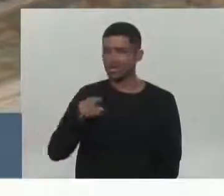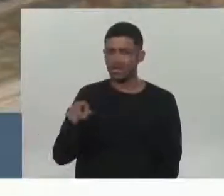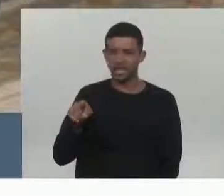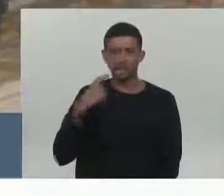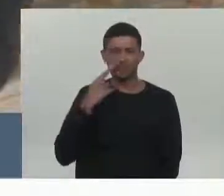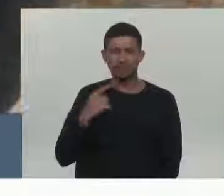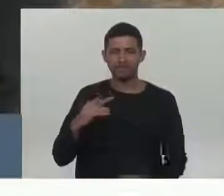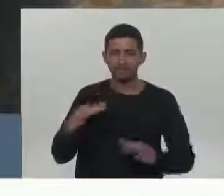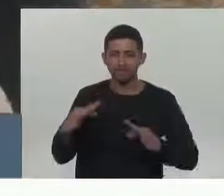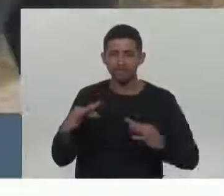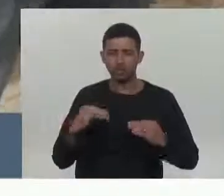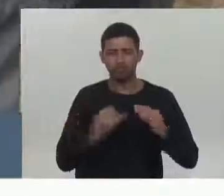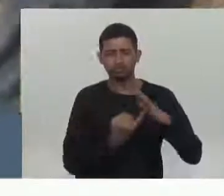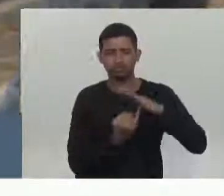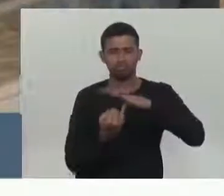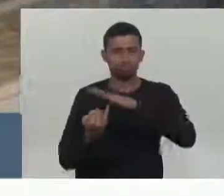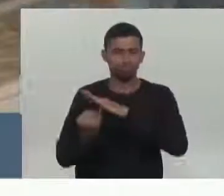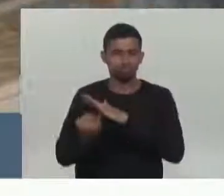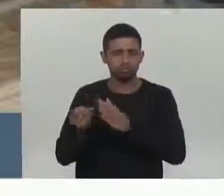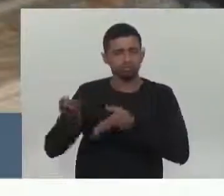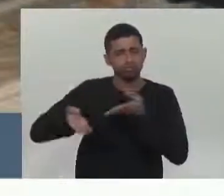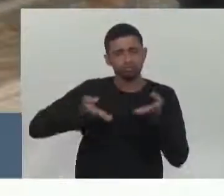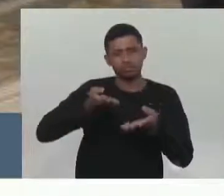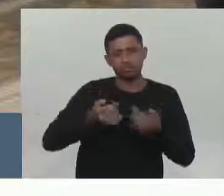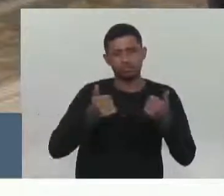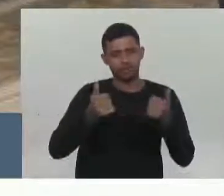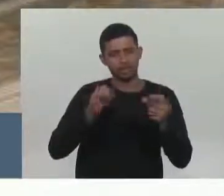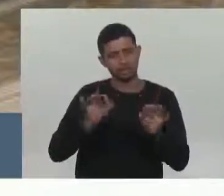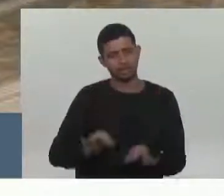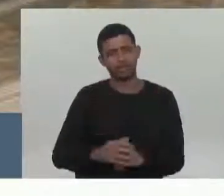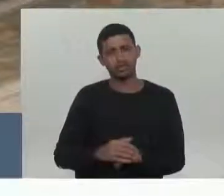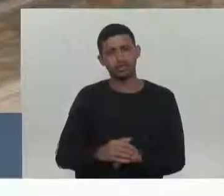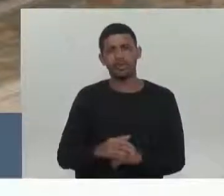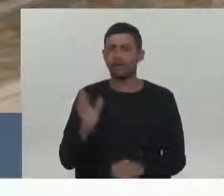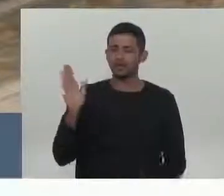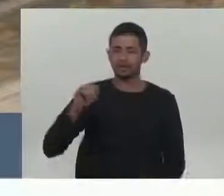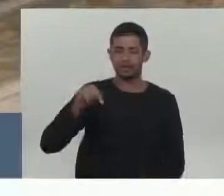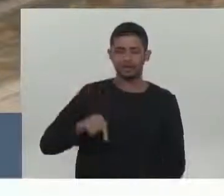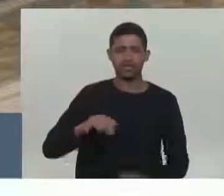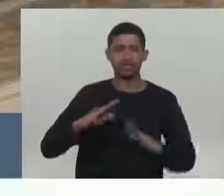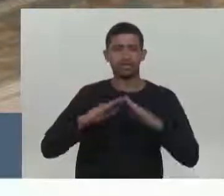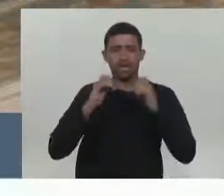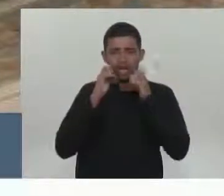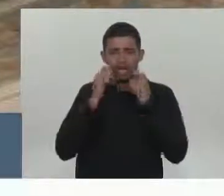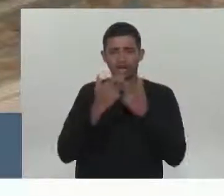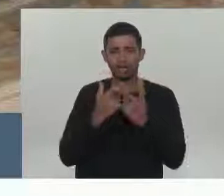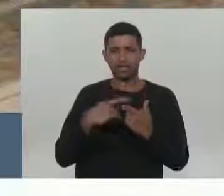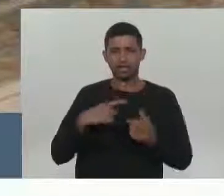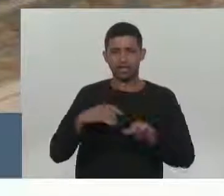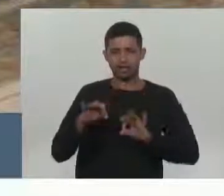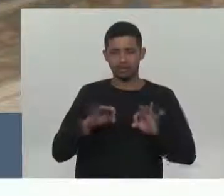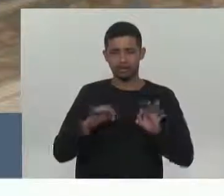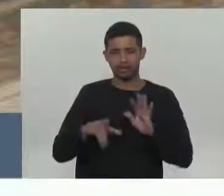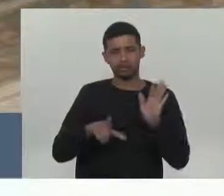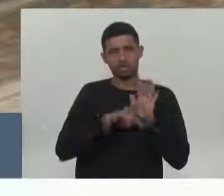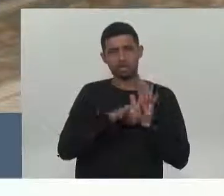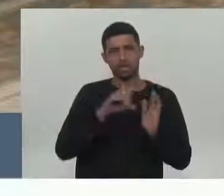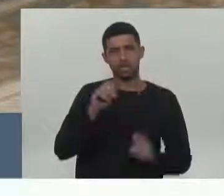dessas instituições. Vai vir para esta casa o projeto de lei orgânica da Polícia